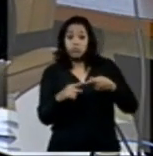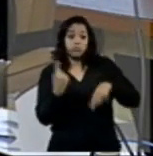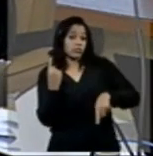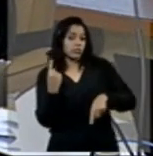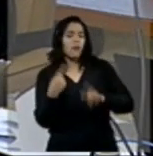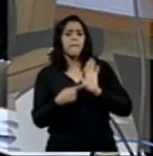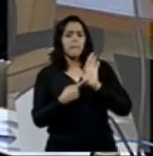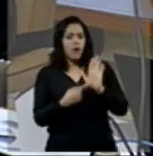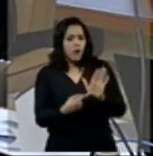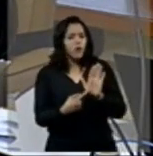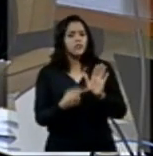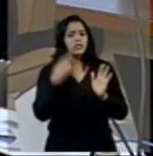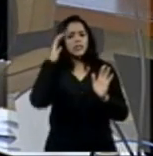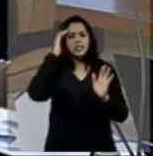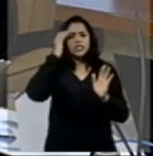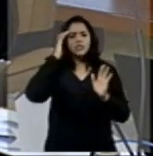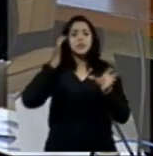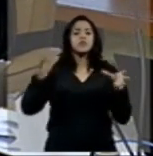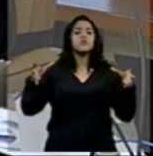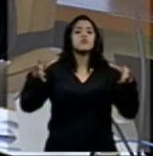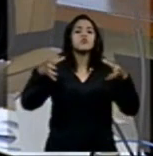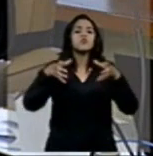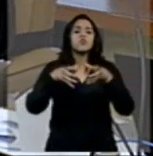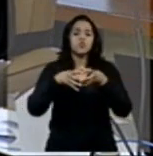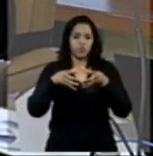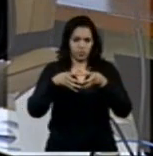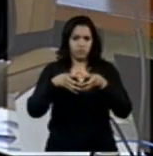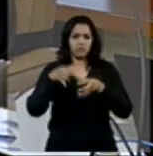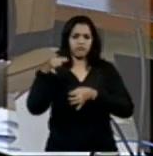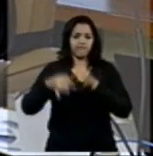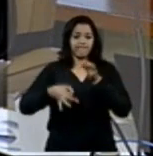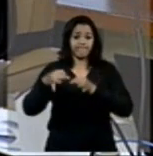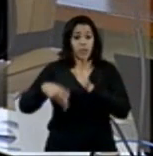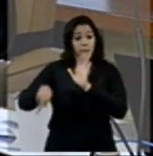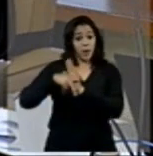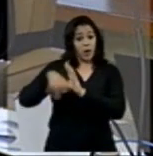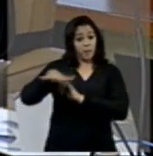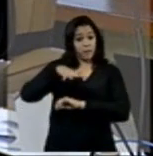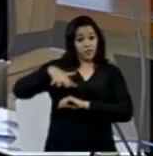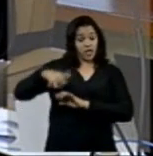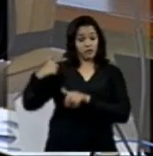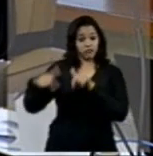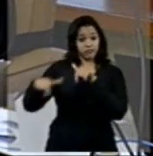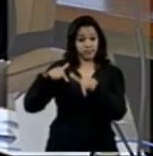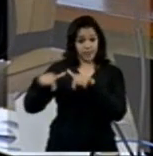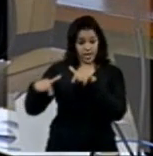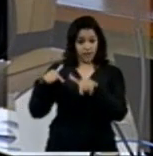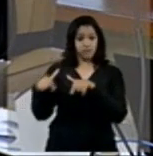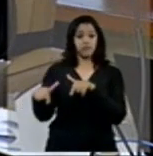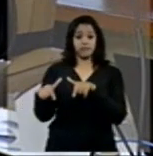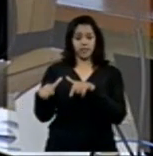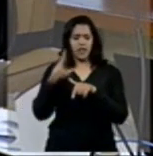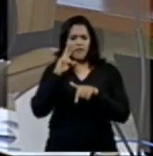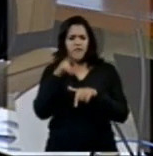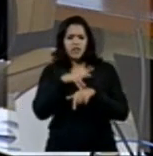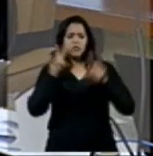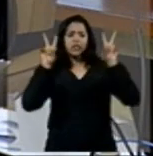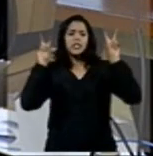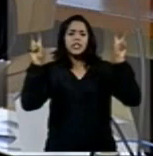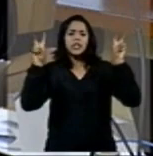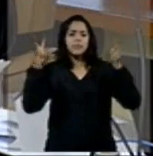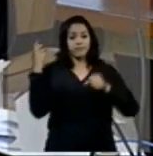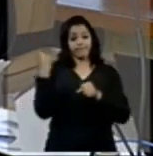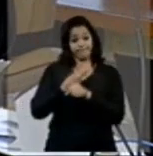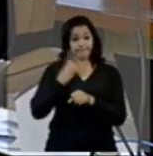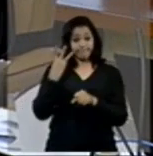manifesta o entendimento majoritário daquela justiça especializada no que concerne a terceirização da mão